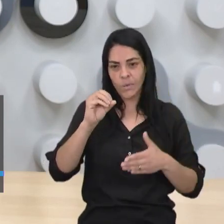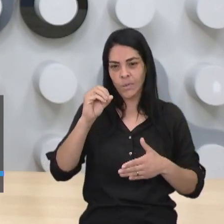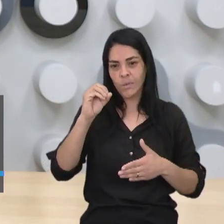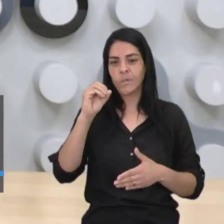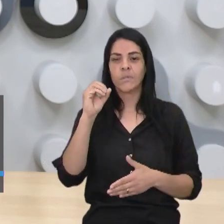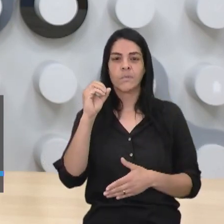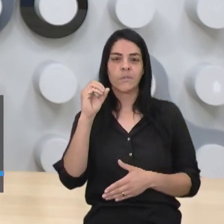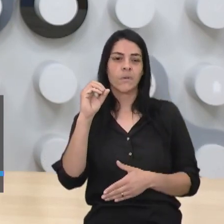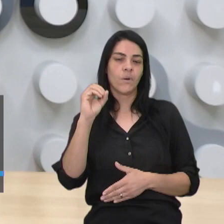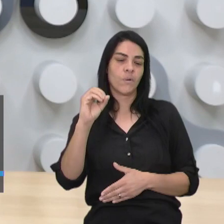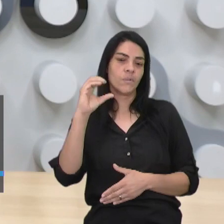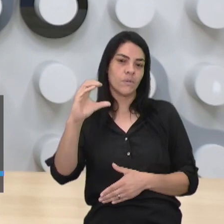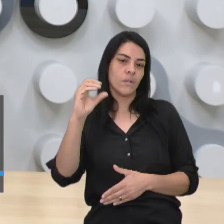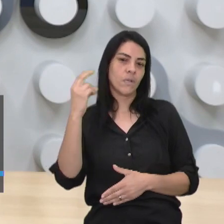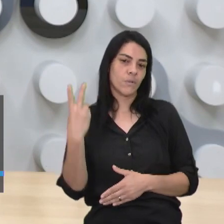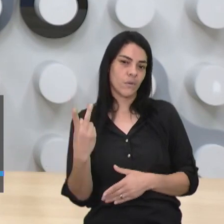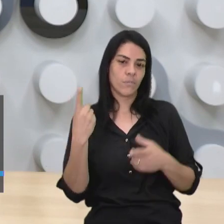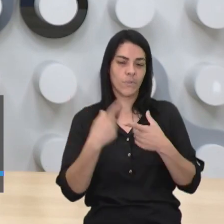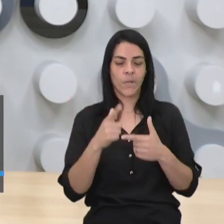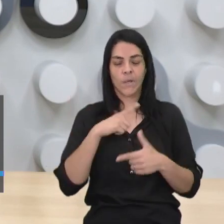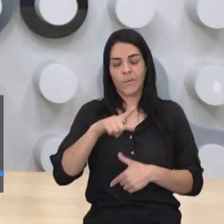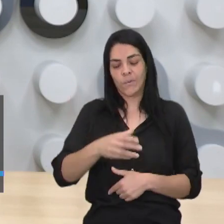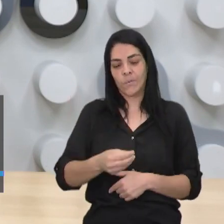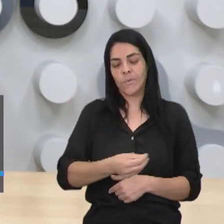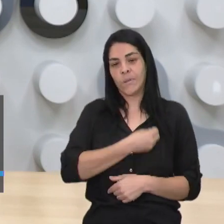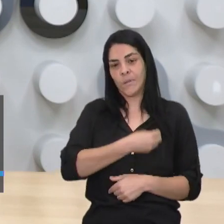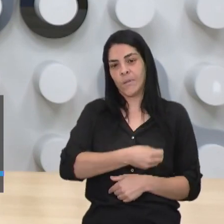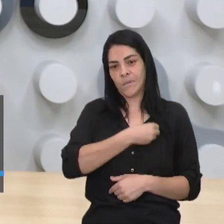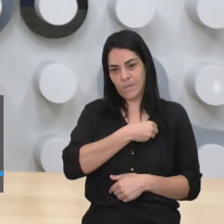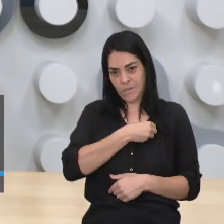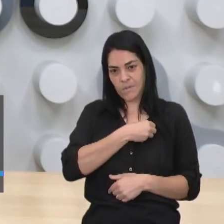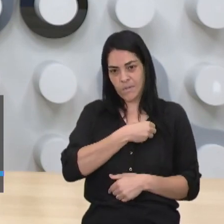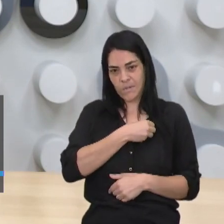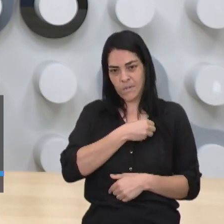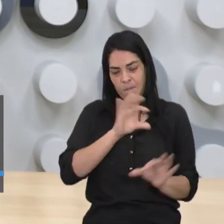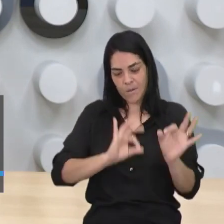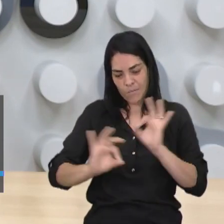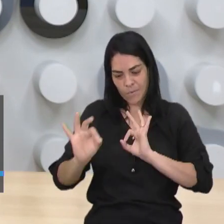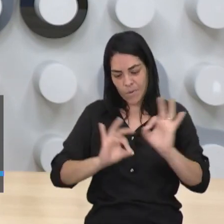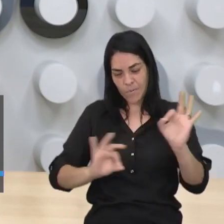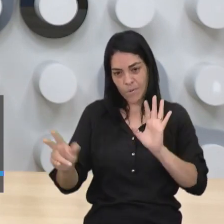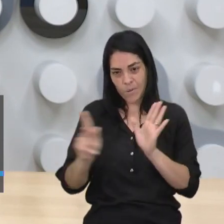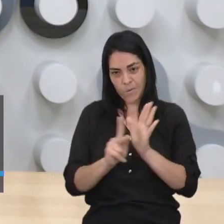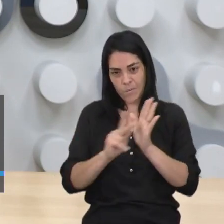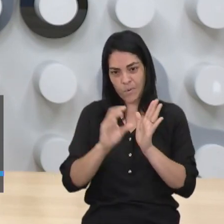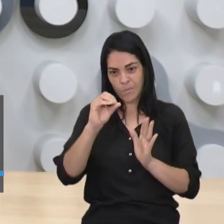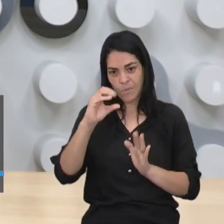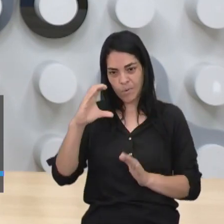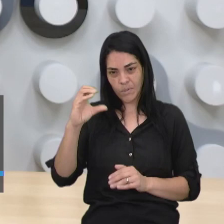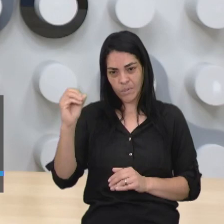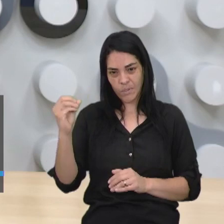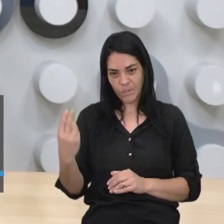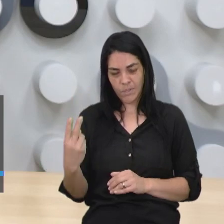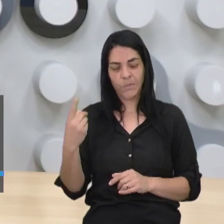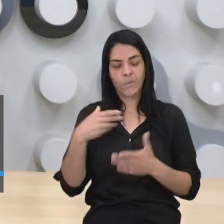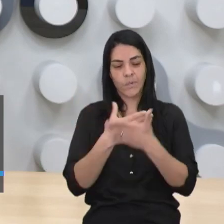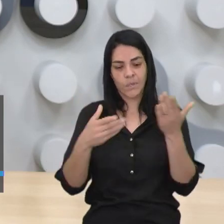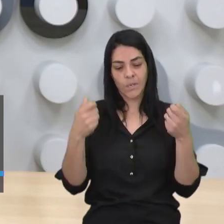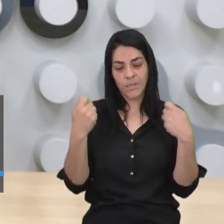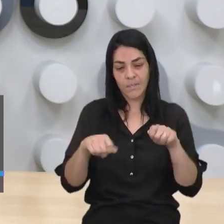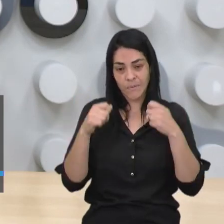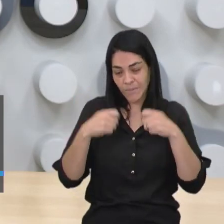ter tantos seres assim para produzir o oxigênio que a gente precisa tanto. Tá certo? Então, essa é uma